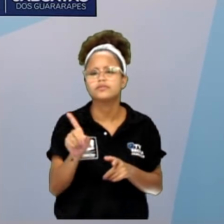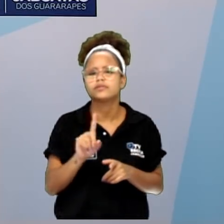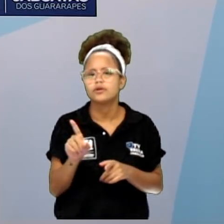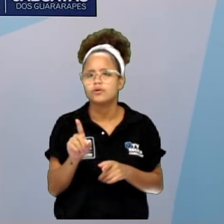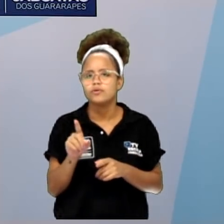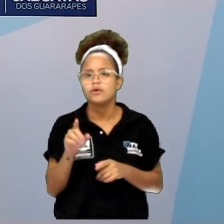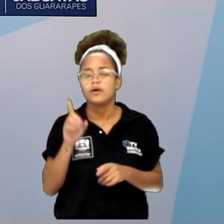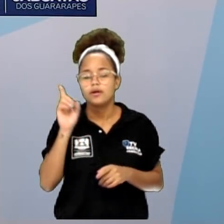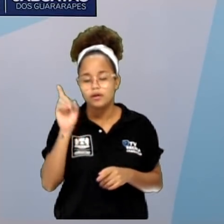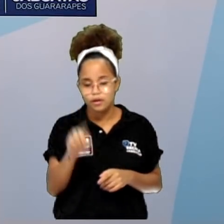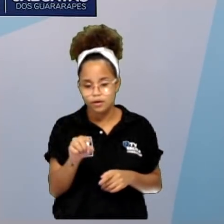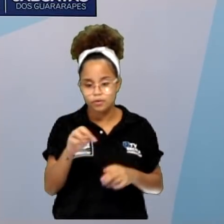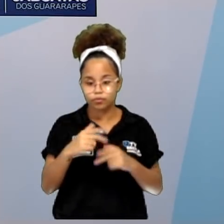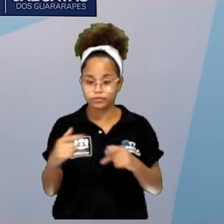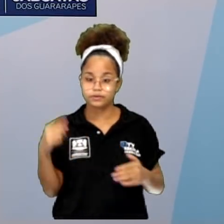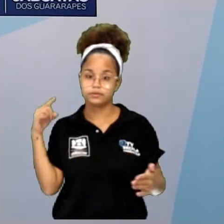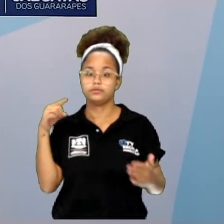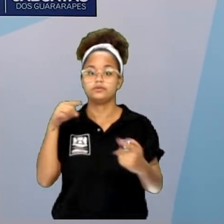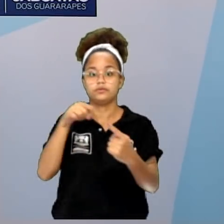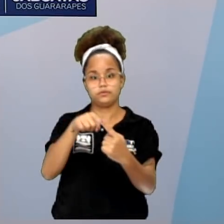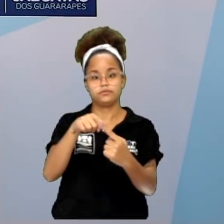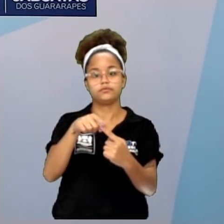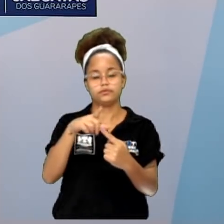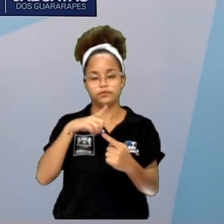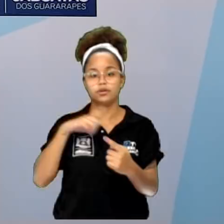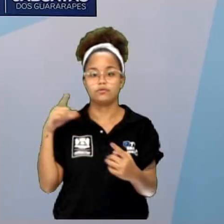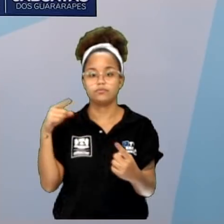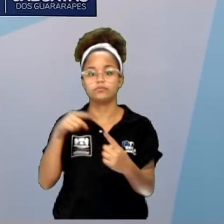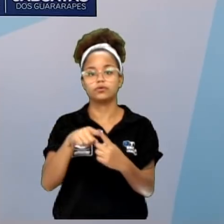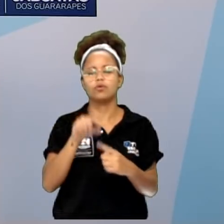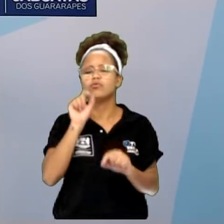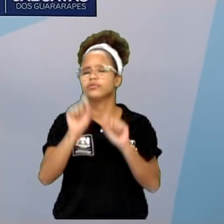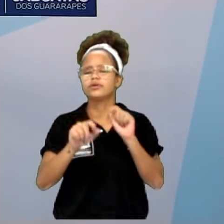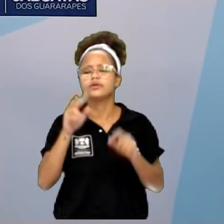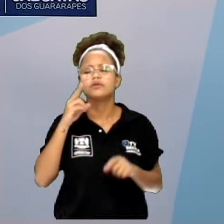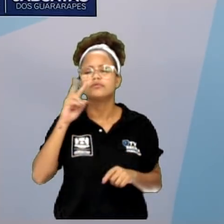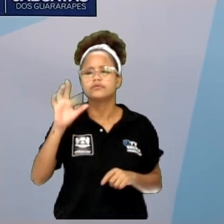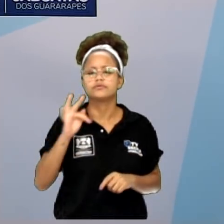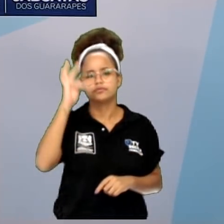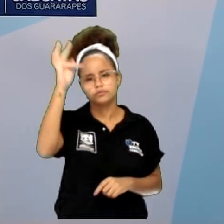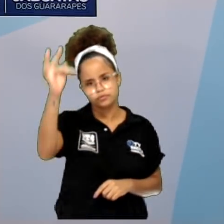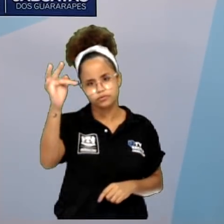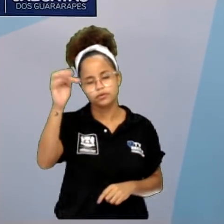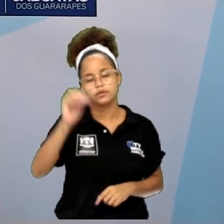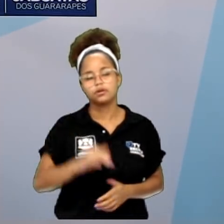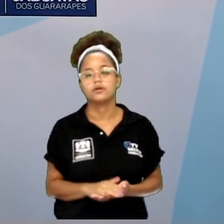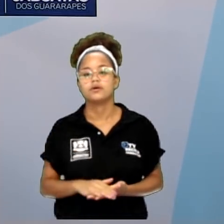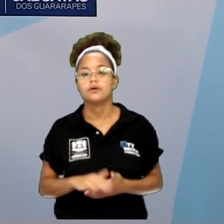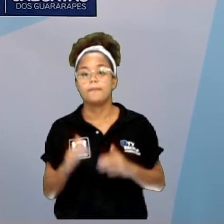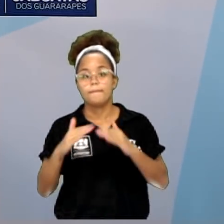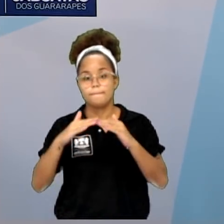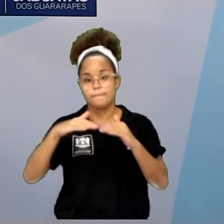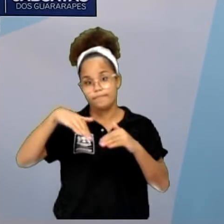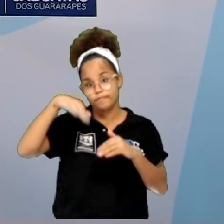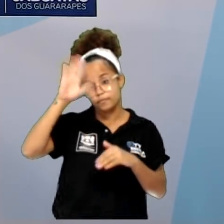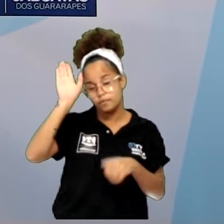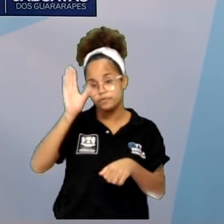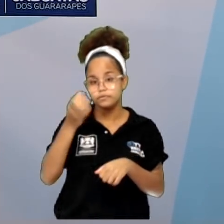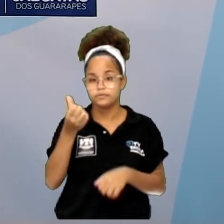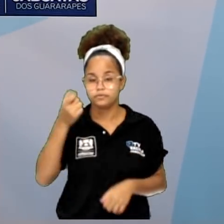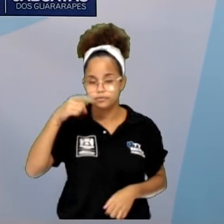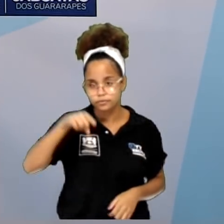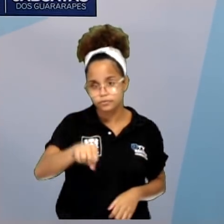objeto direto, pois quem prevê, prevê algo, né? O que é que foi previsto? Que metade das mais de 6.000 línguas faladas